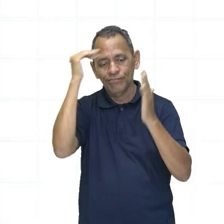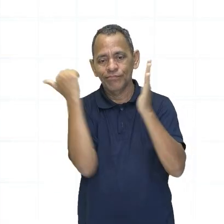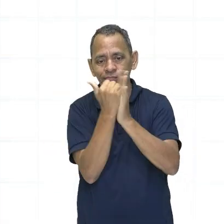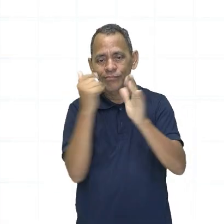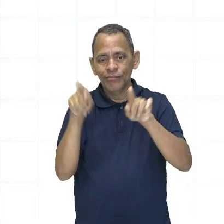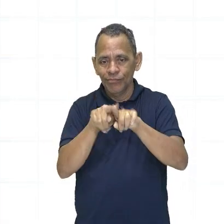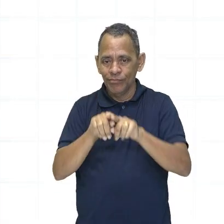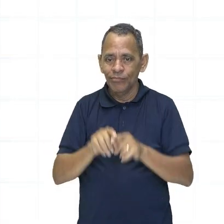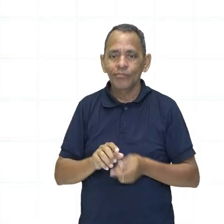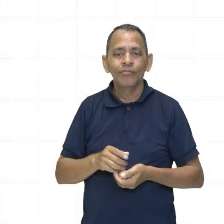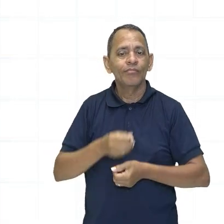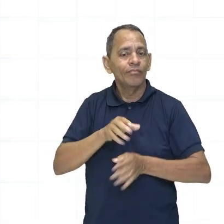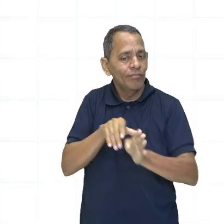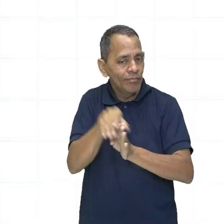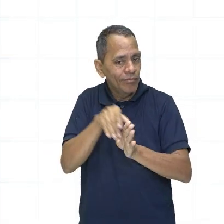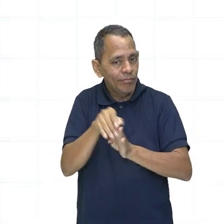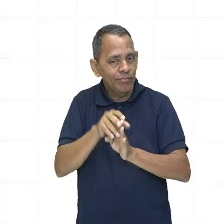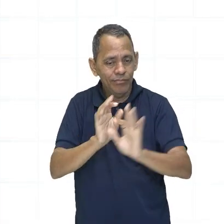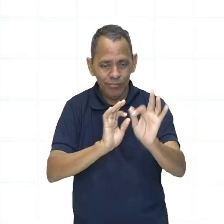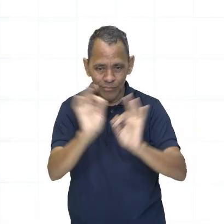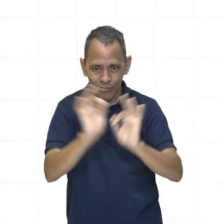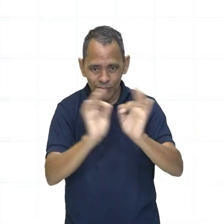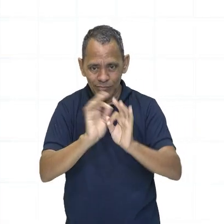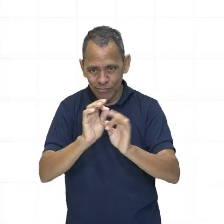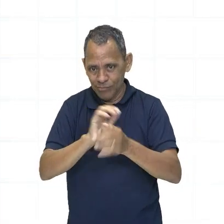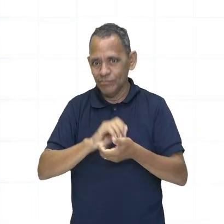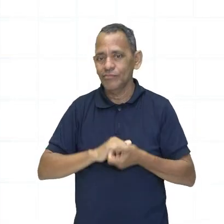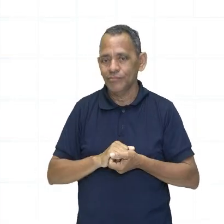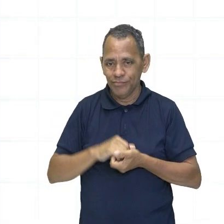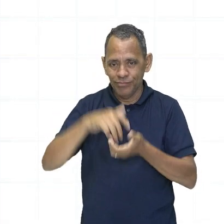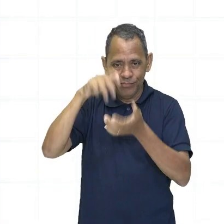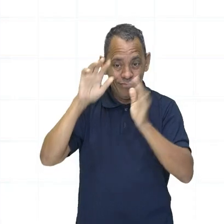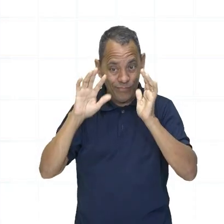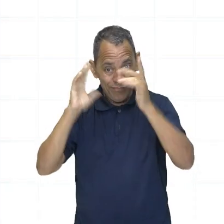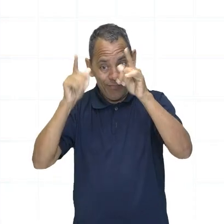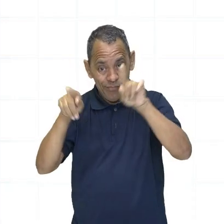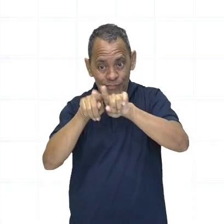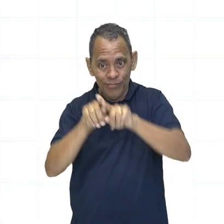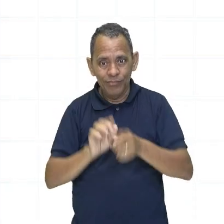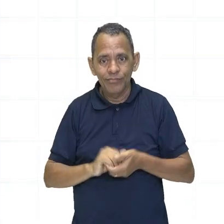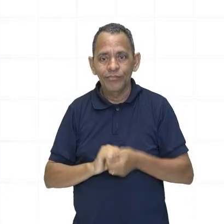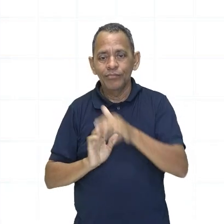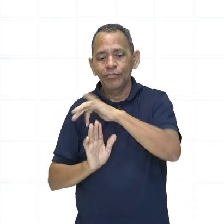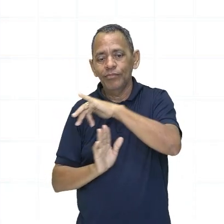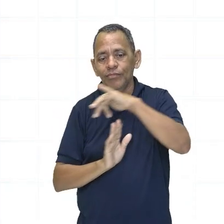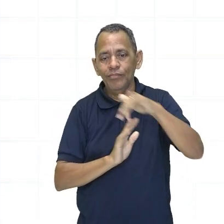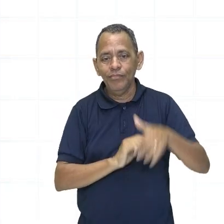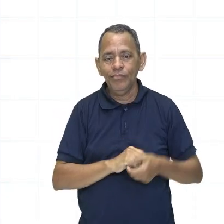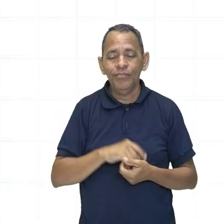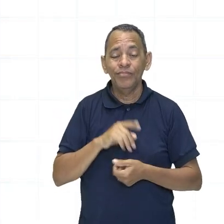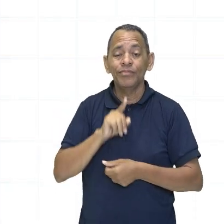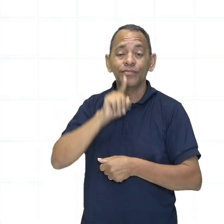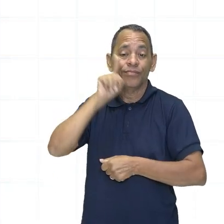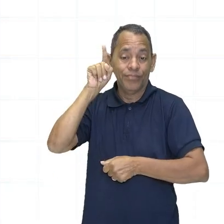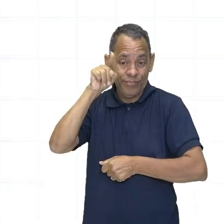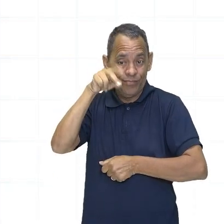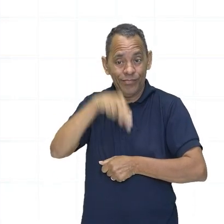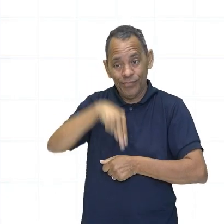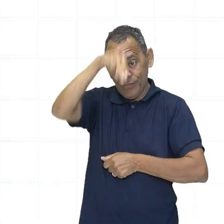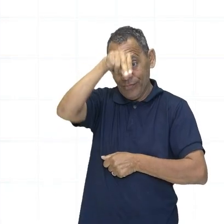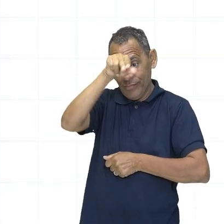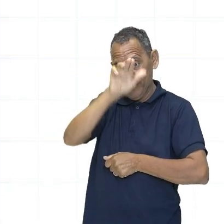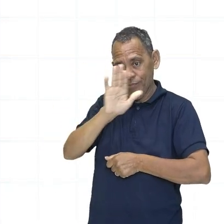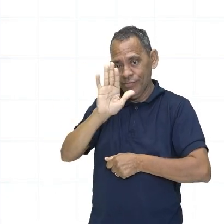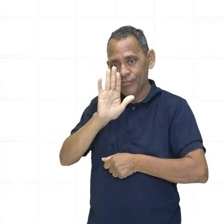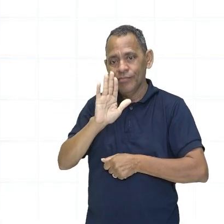um organizador da dança. Vamos agora lá no Nordeste, ver como é que é